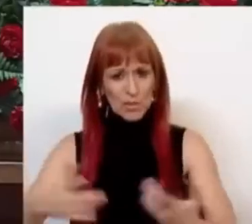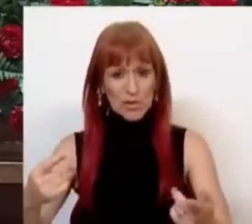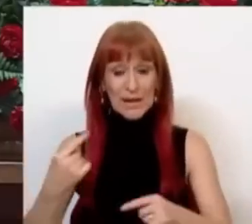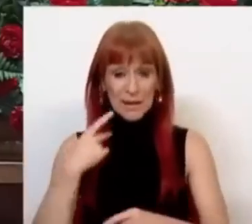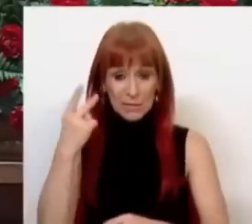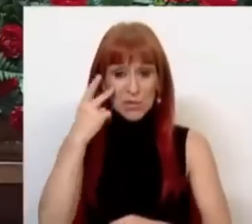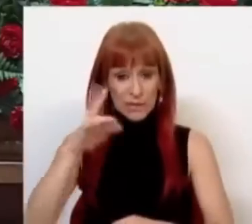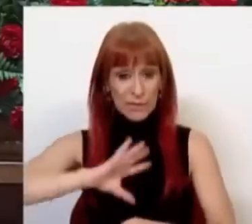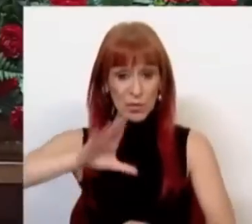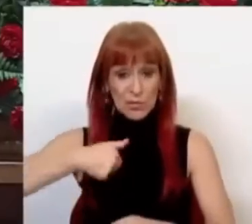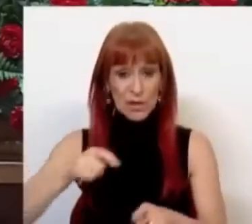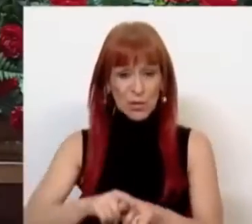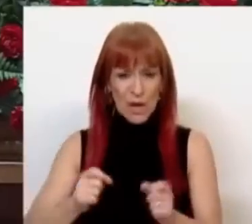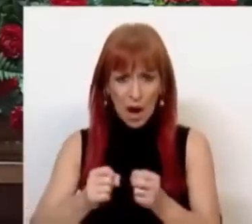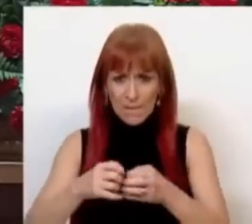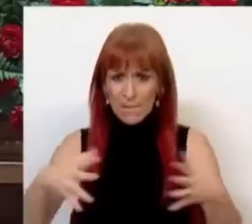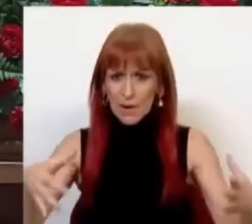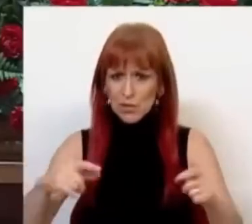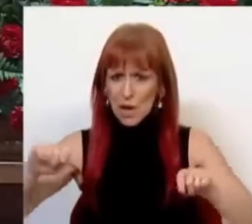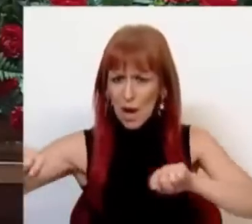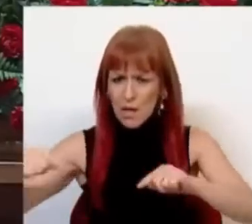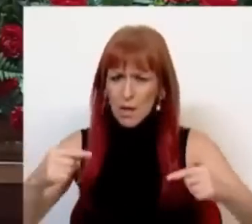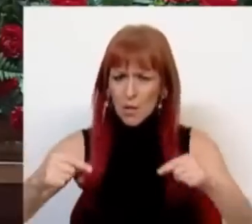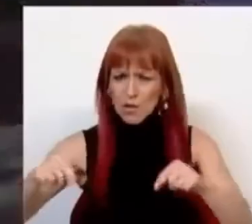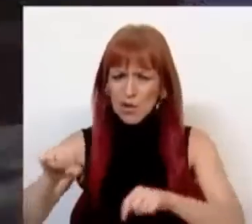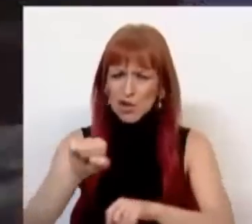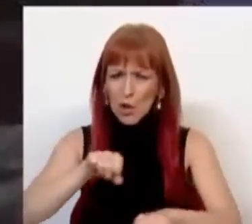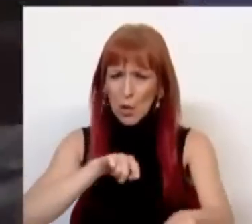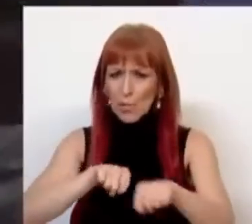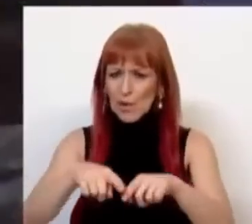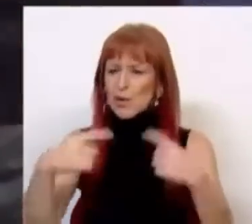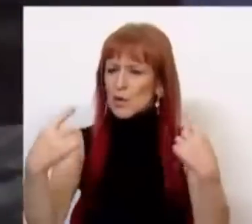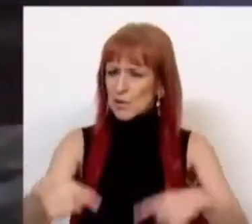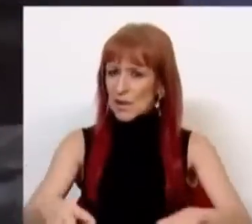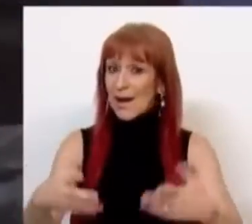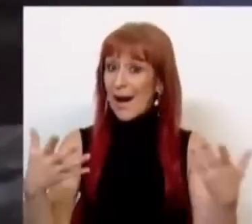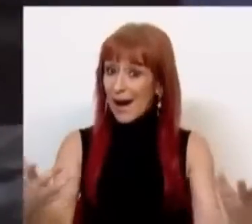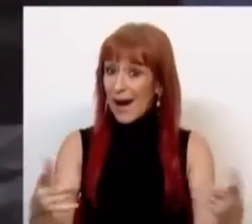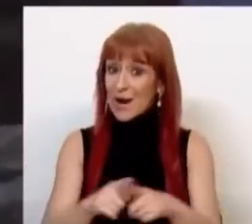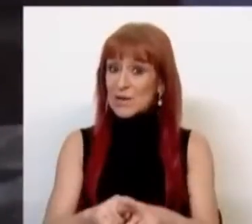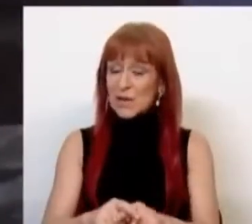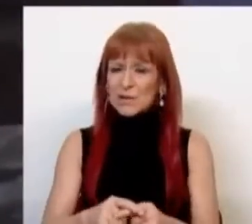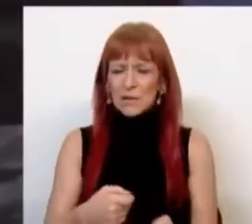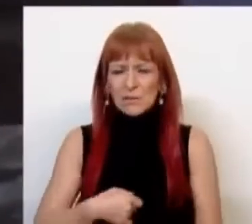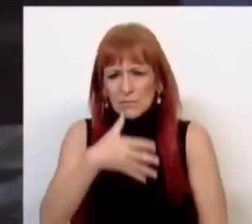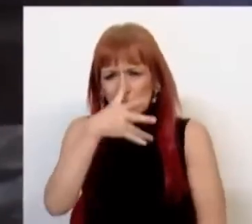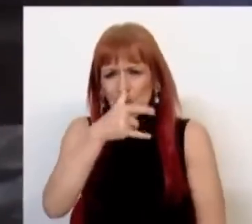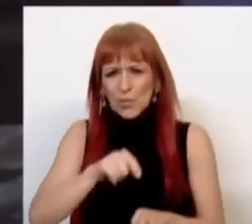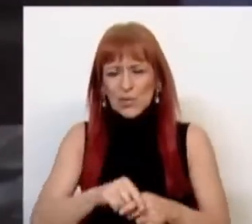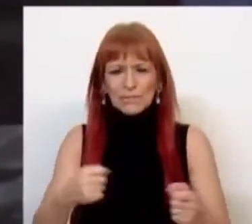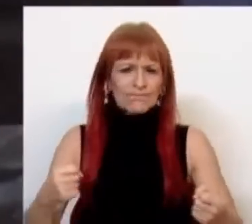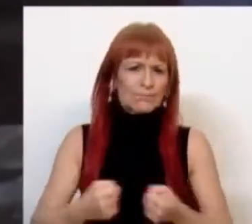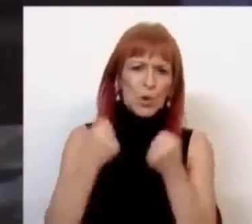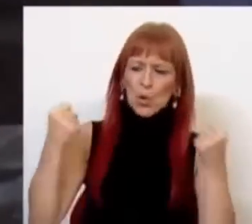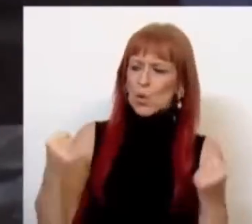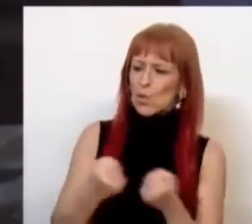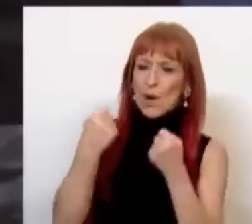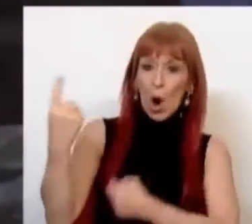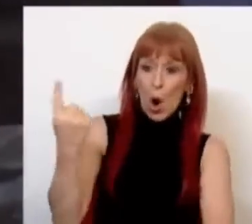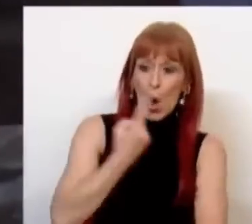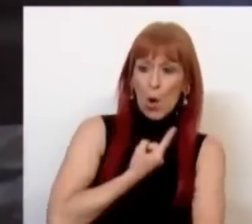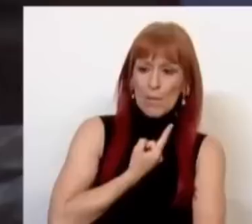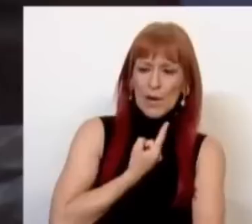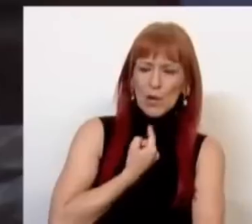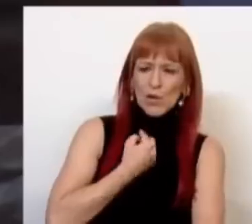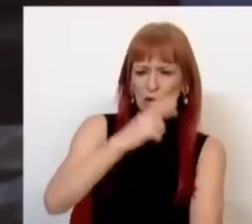Temos assistido no mundo ao aumento das tensões geopolíticas. Essa constelação de desafios nos obriga a